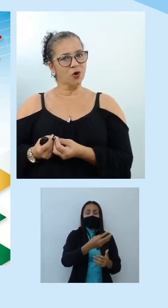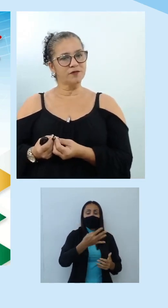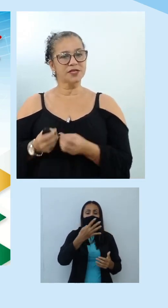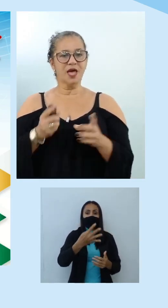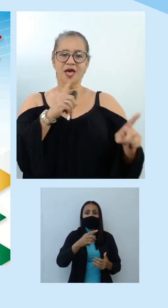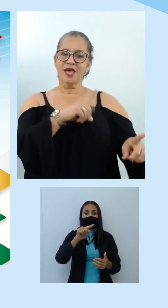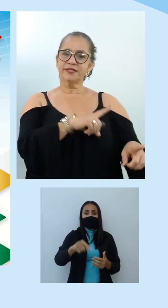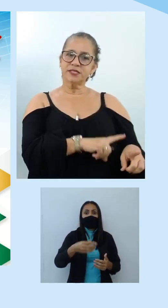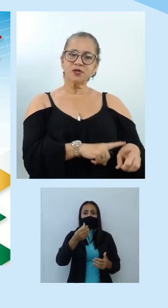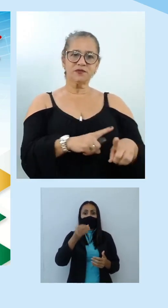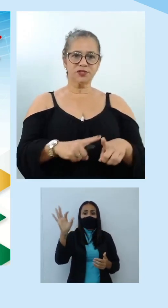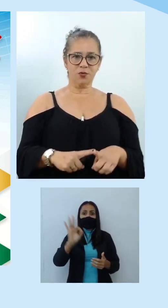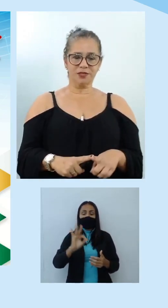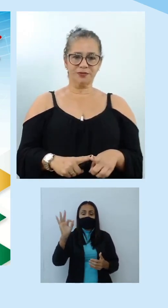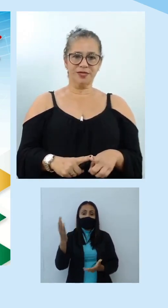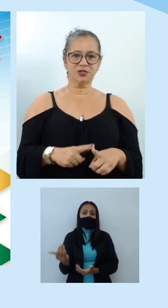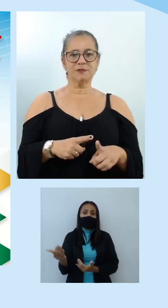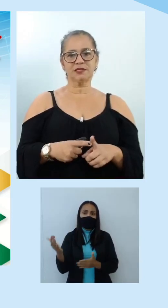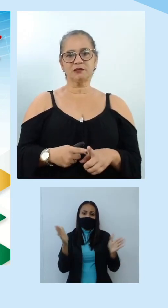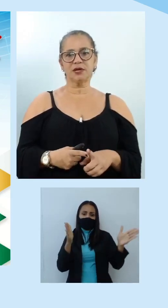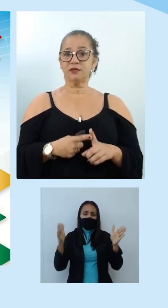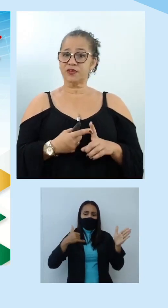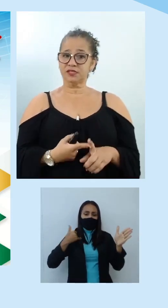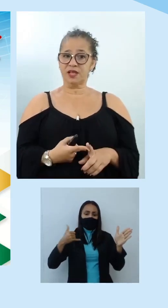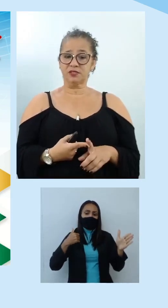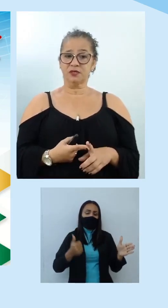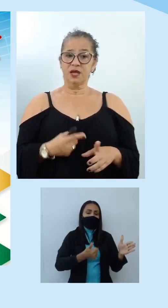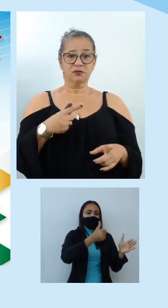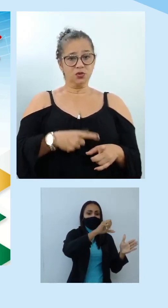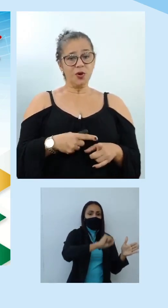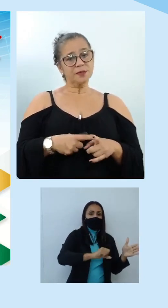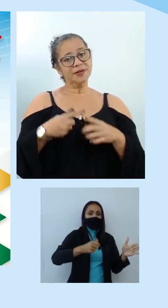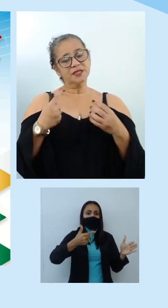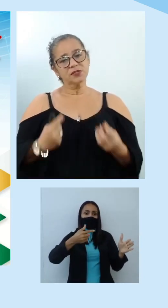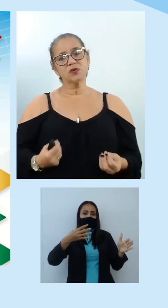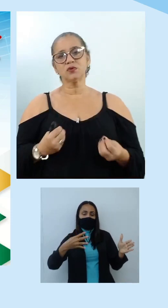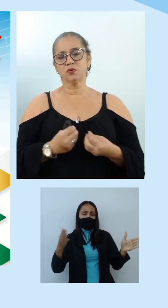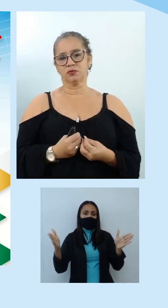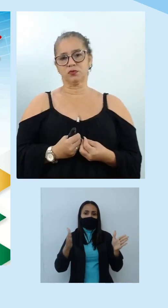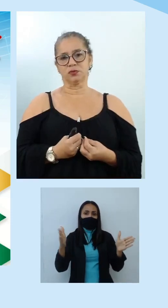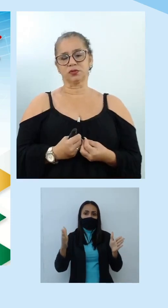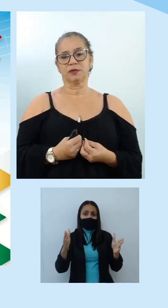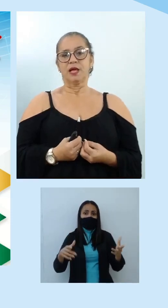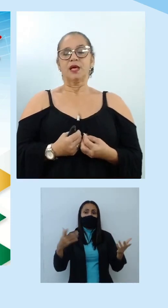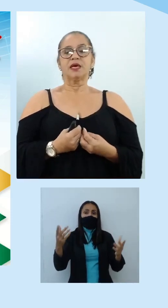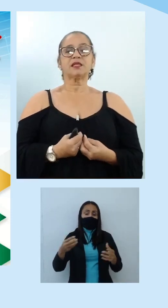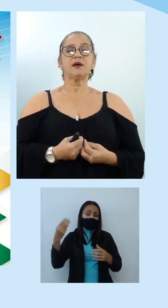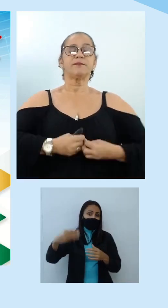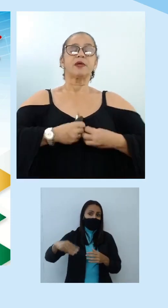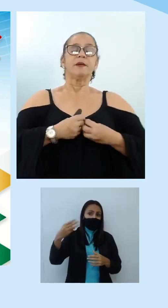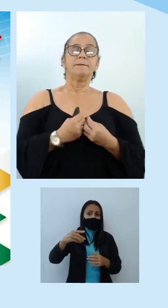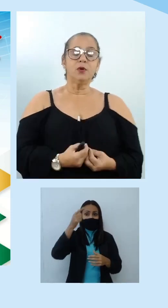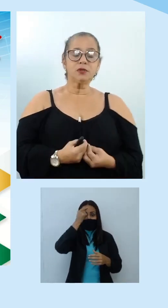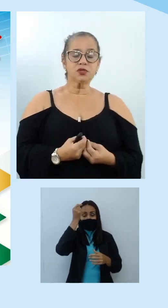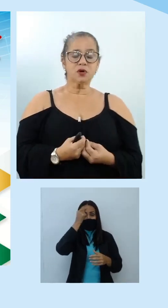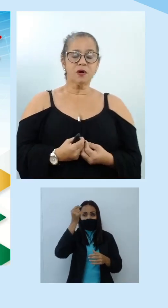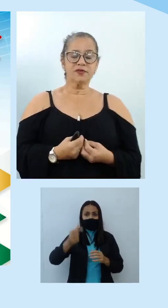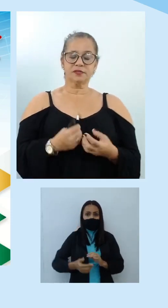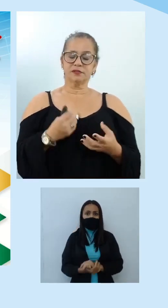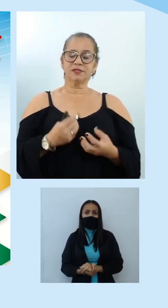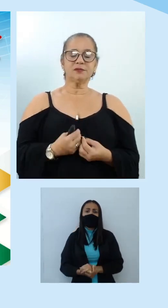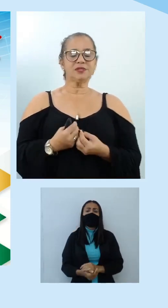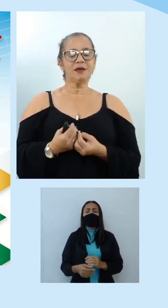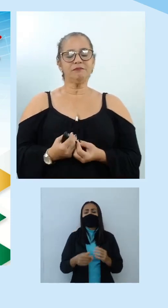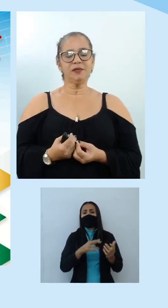34,6% dos jovens entre 18 e 24 anos estão matriculados em universidade, dos quais apenas 18 concluem o curso. Então, muitos